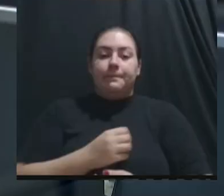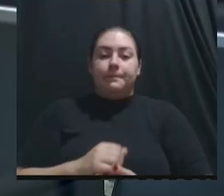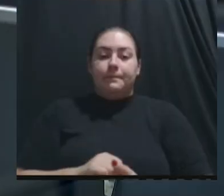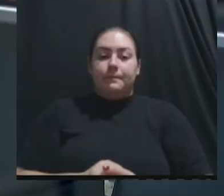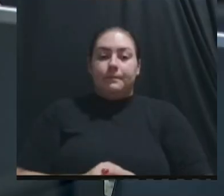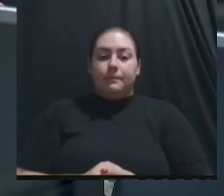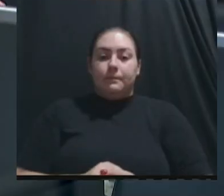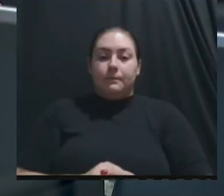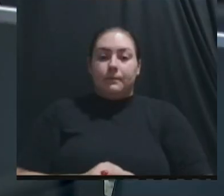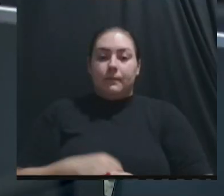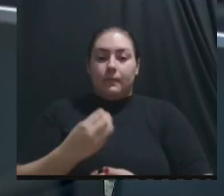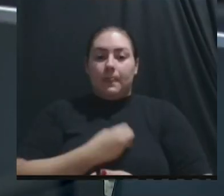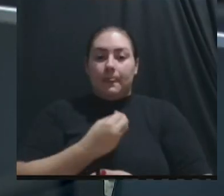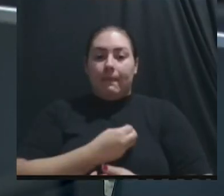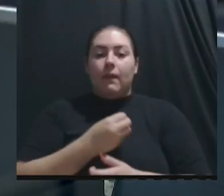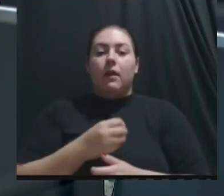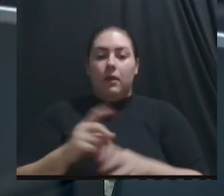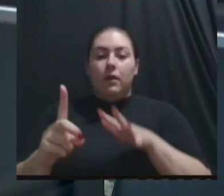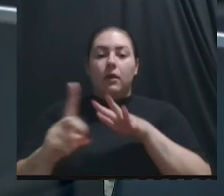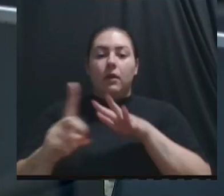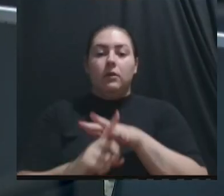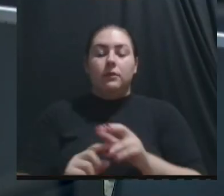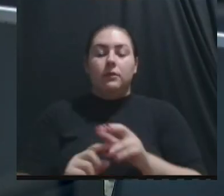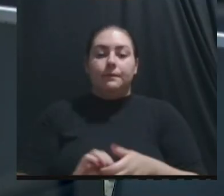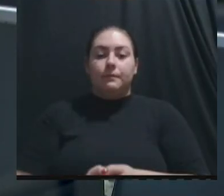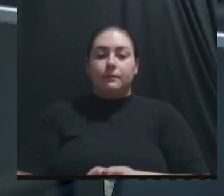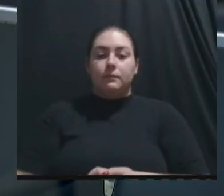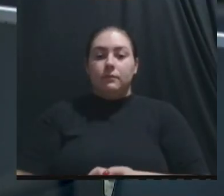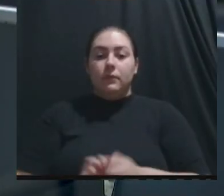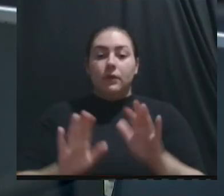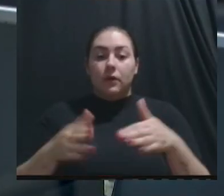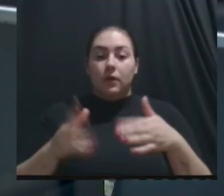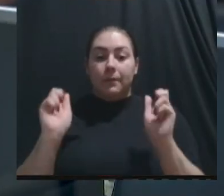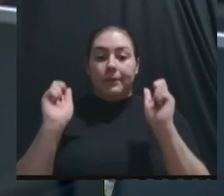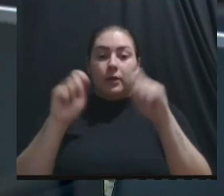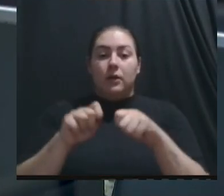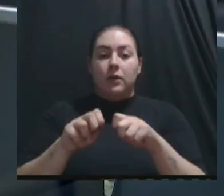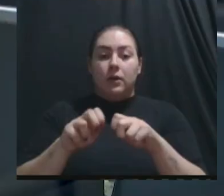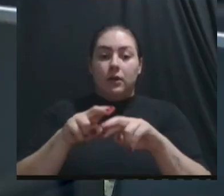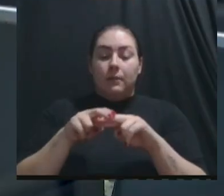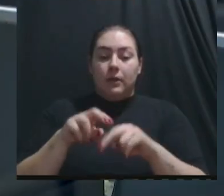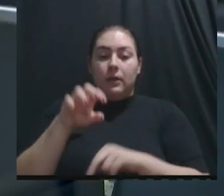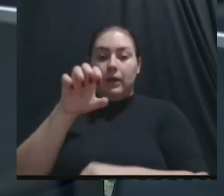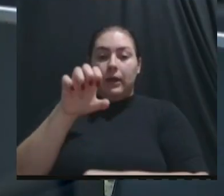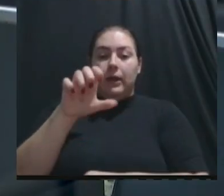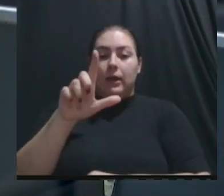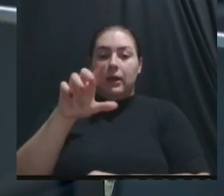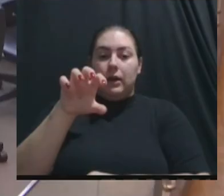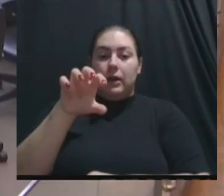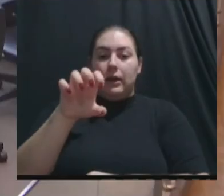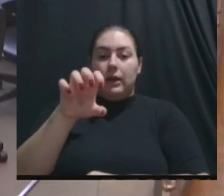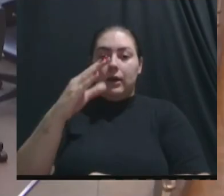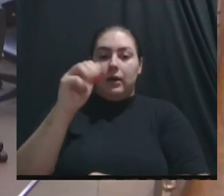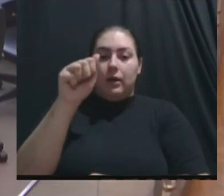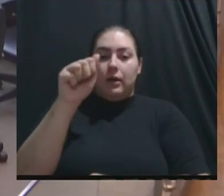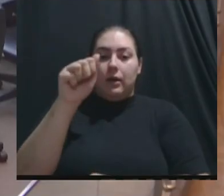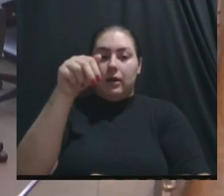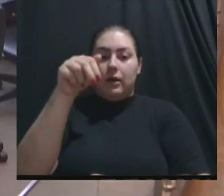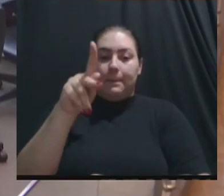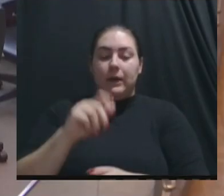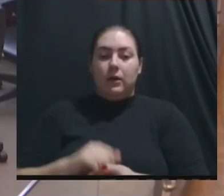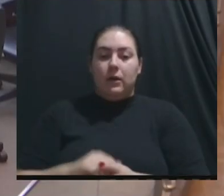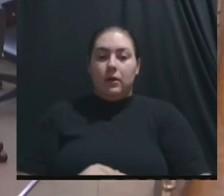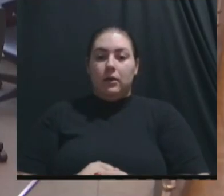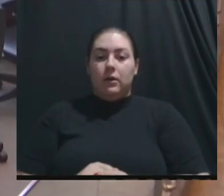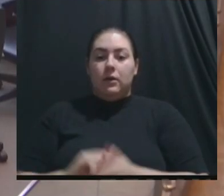incluir. A capacitação foi promovida pela Elecamp, a Escola do Legislativo de Campinas, e foi voltada